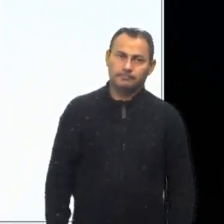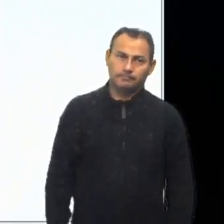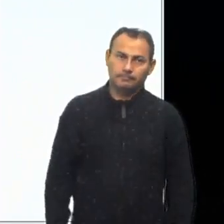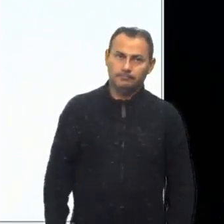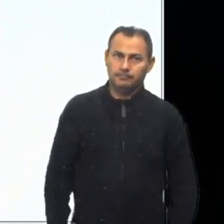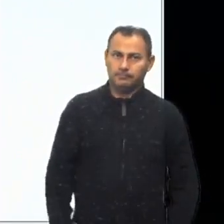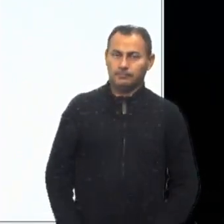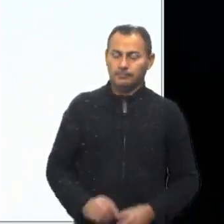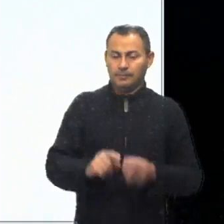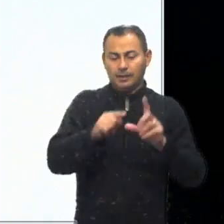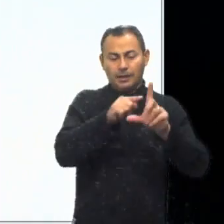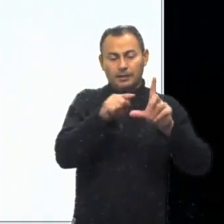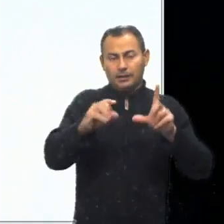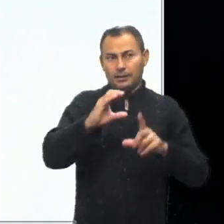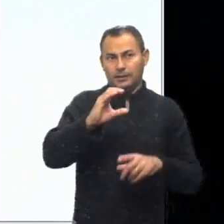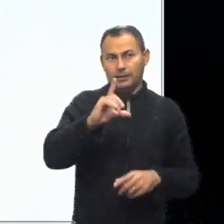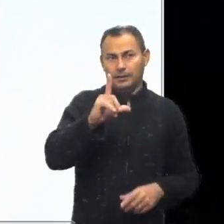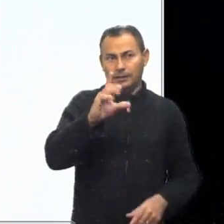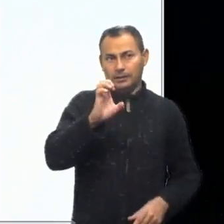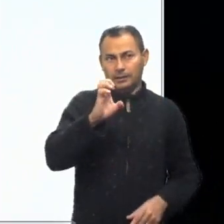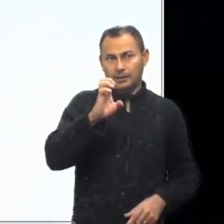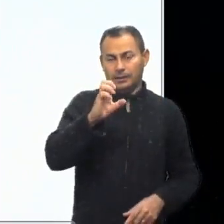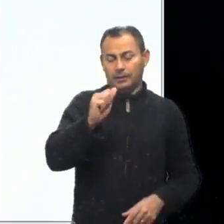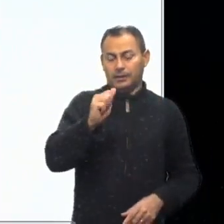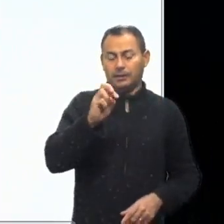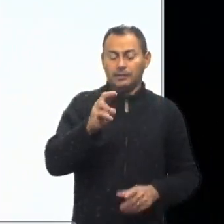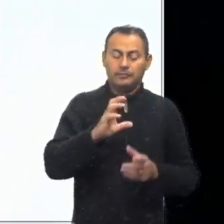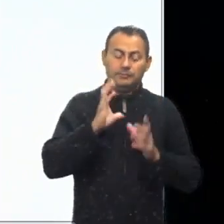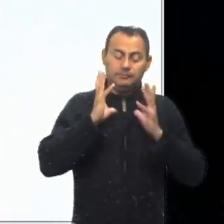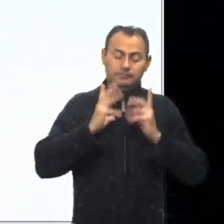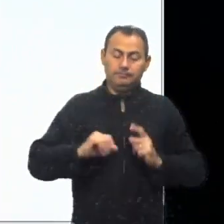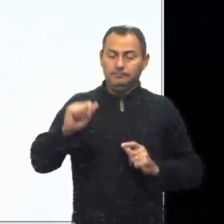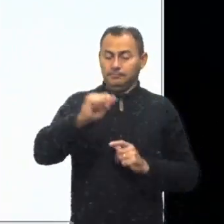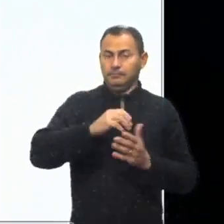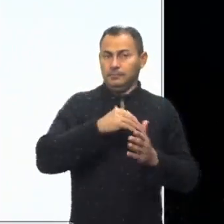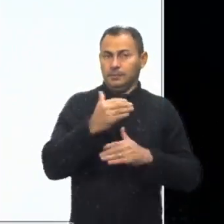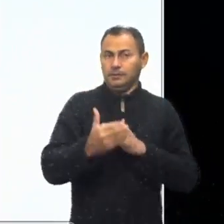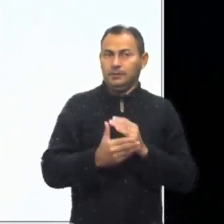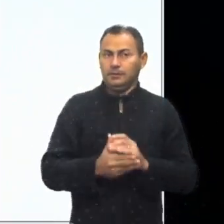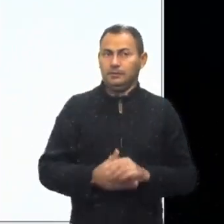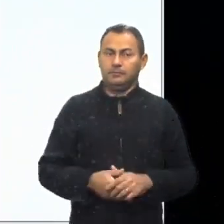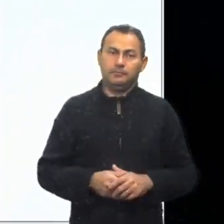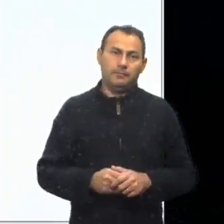A linha clear é para limpar todas as variáveis.